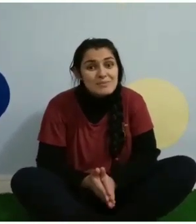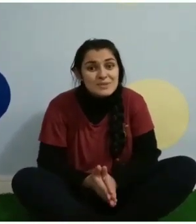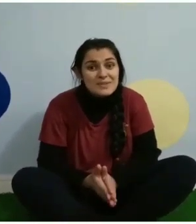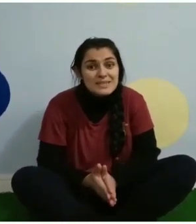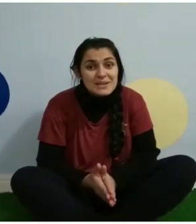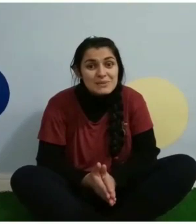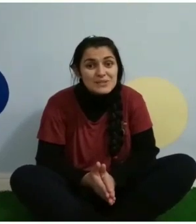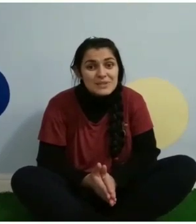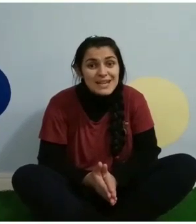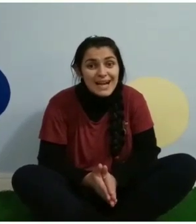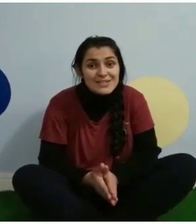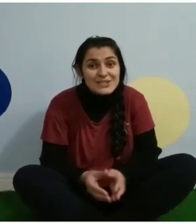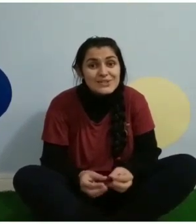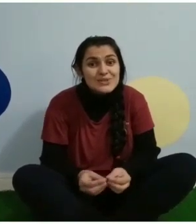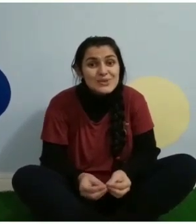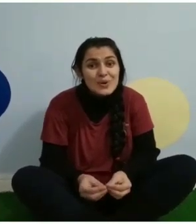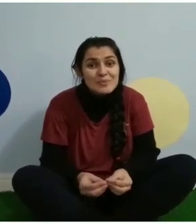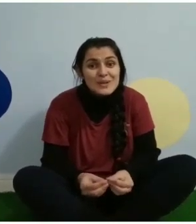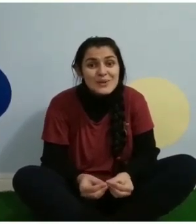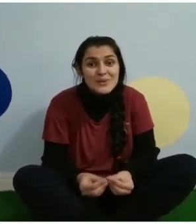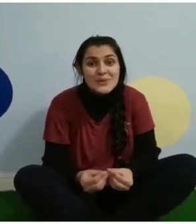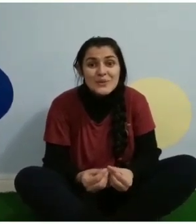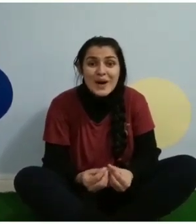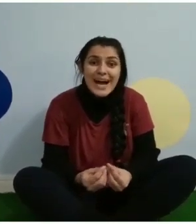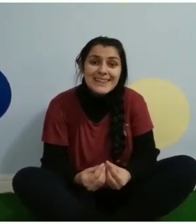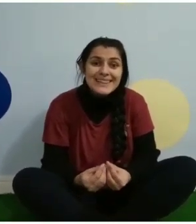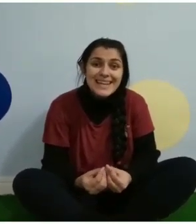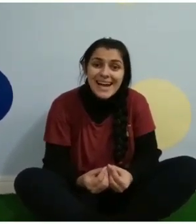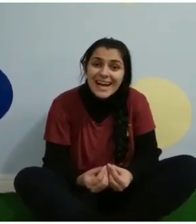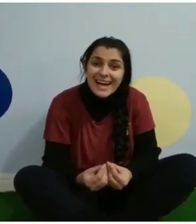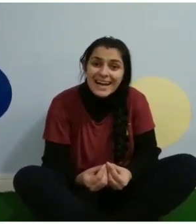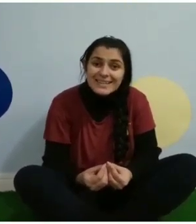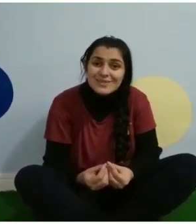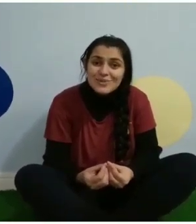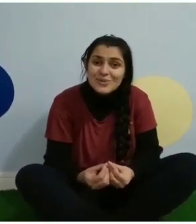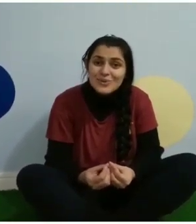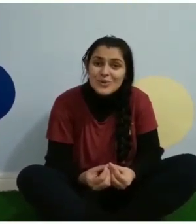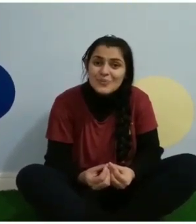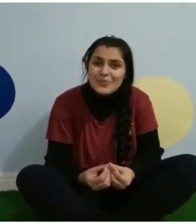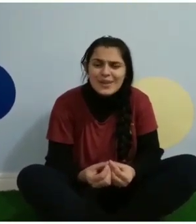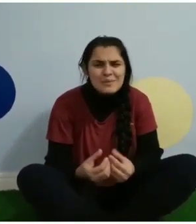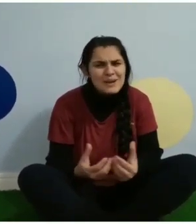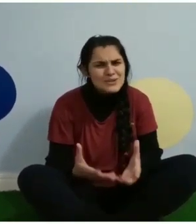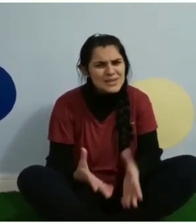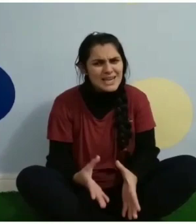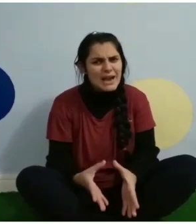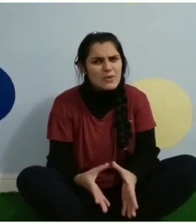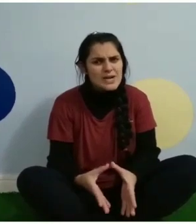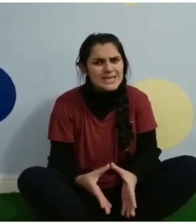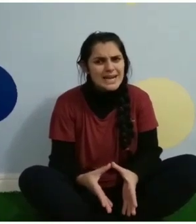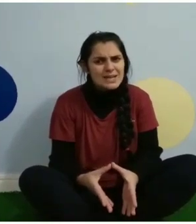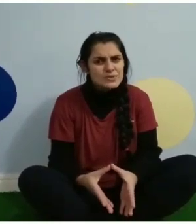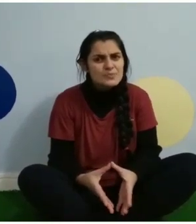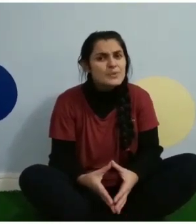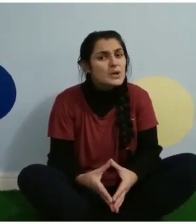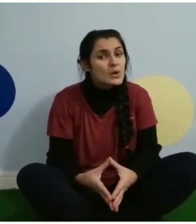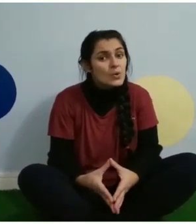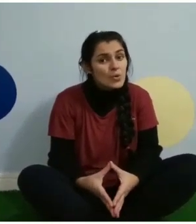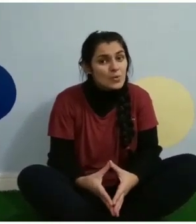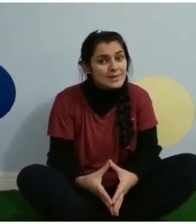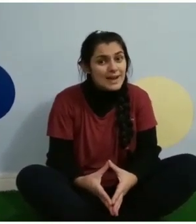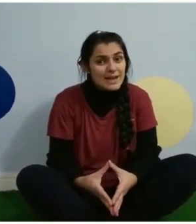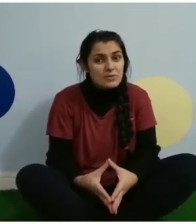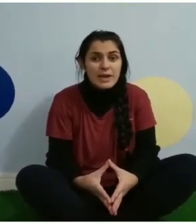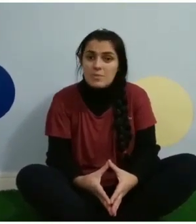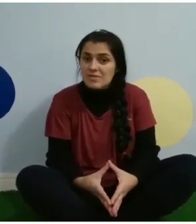Nós vamos fazer uma atividade sobre o quadrado. Mas o que é o quadrado?